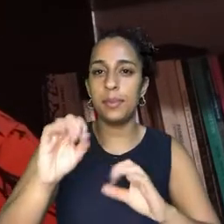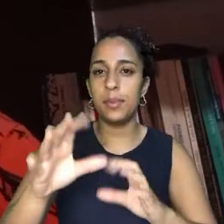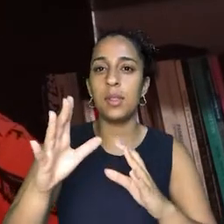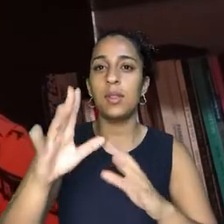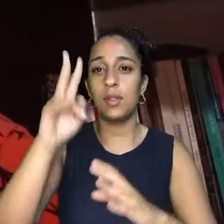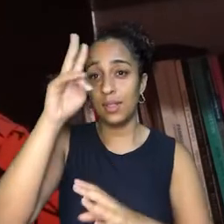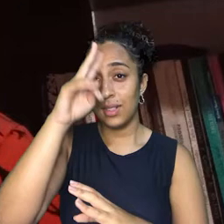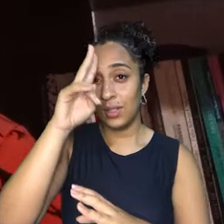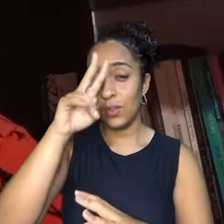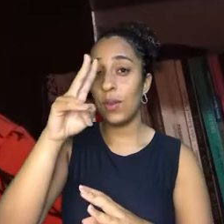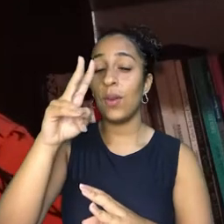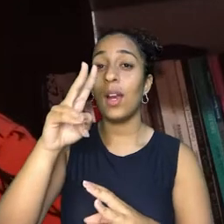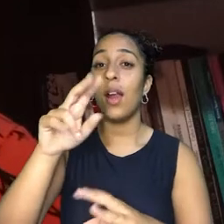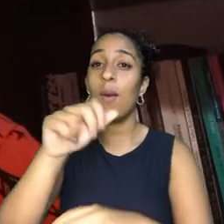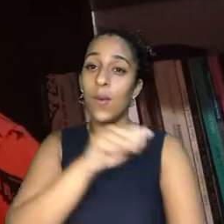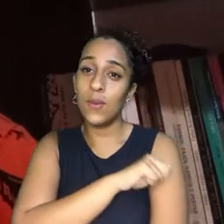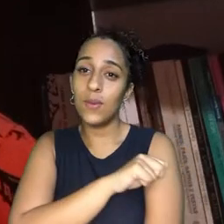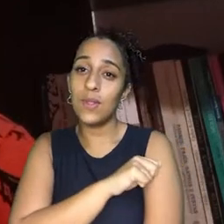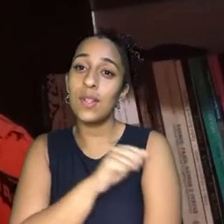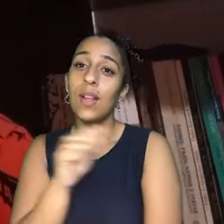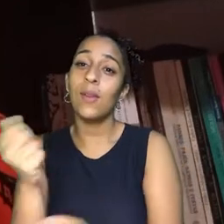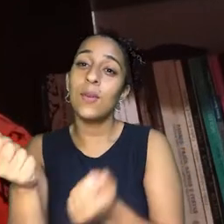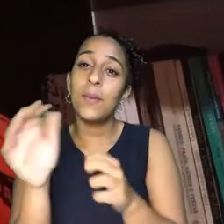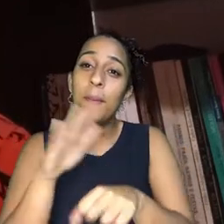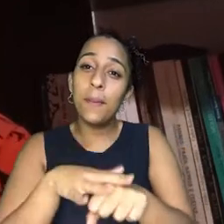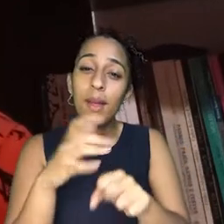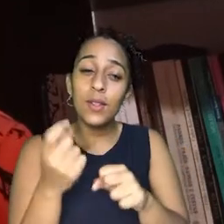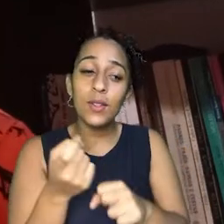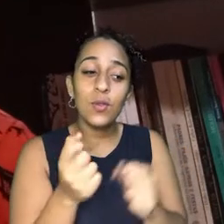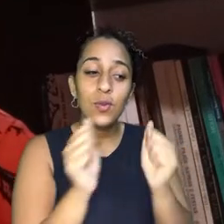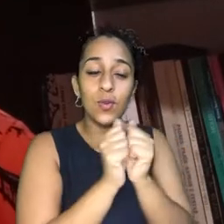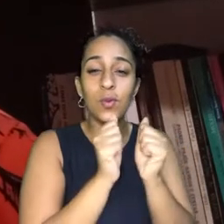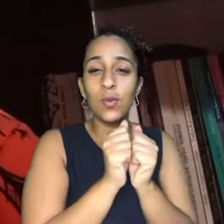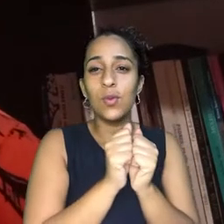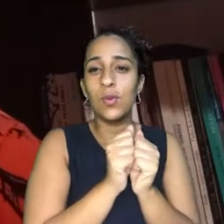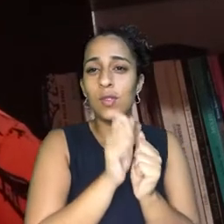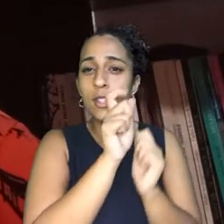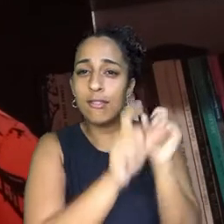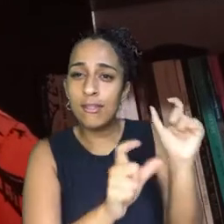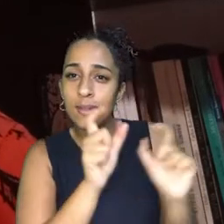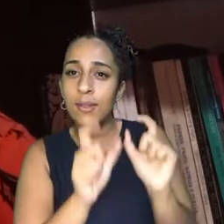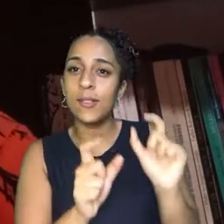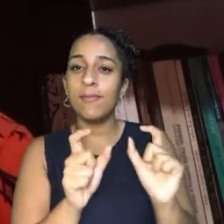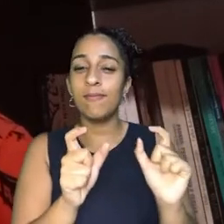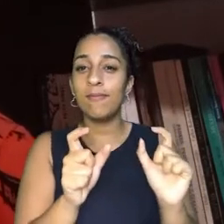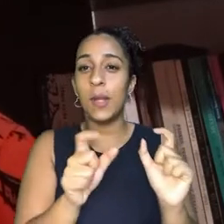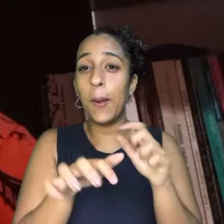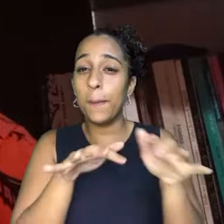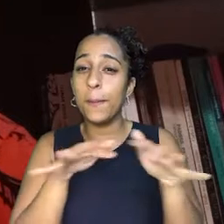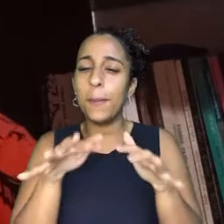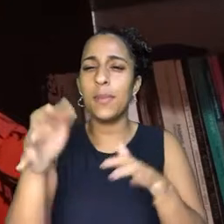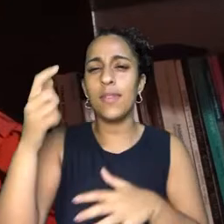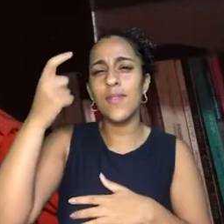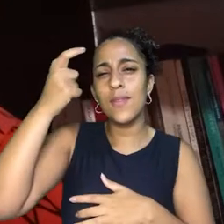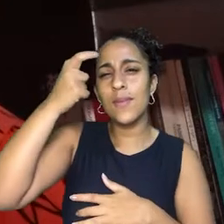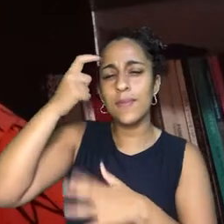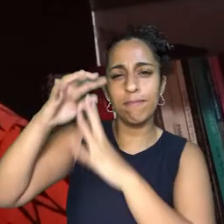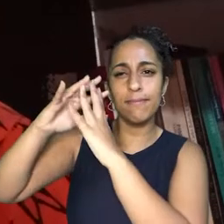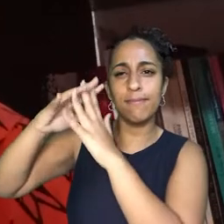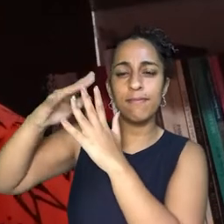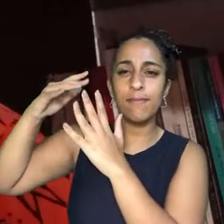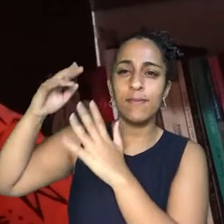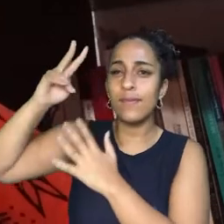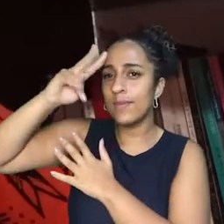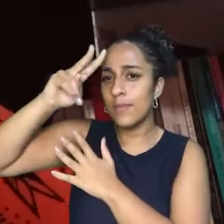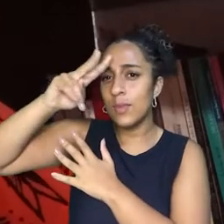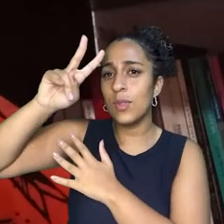história aproxima os nossos estudantes dos sujeitos investigados contribuindo para mobilizar um raciocínio histórico sobre as